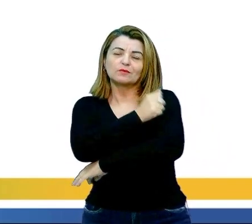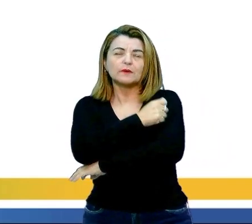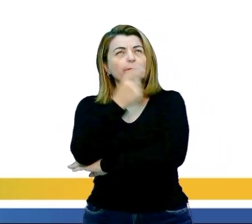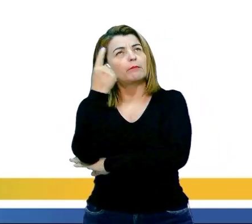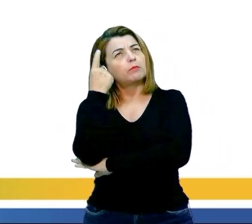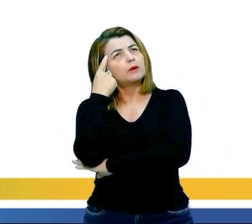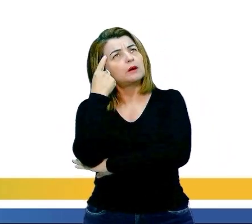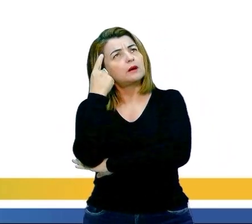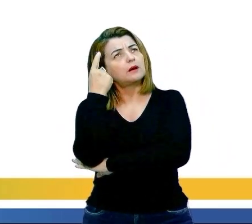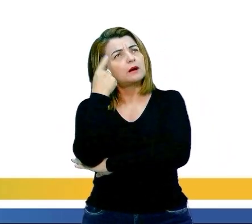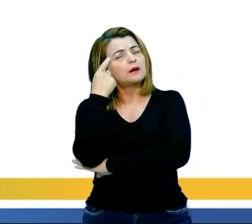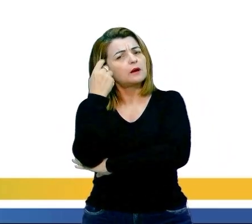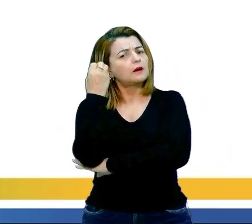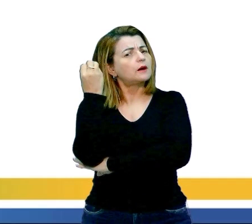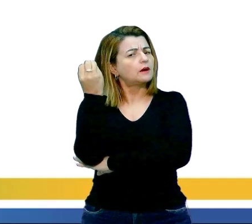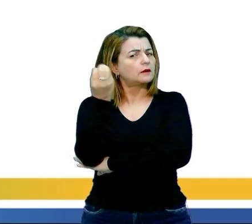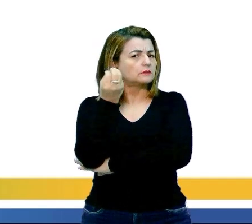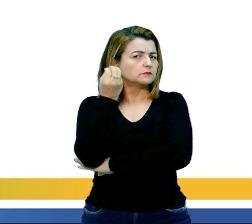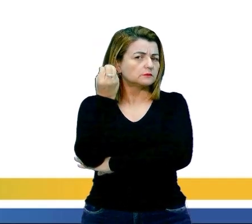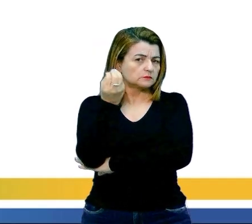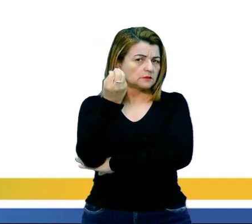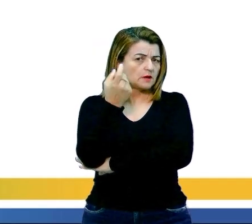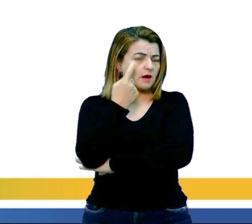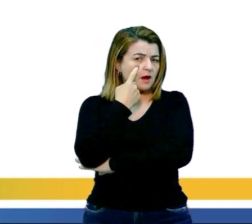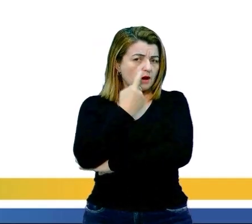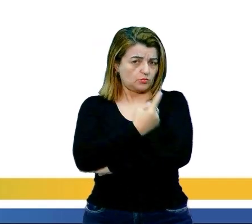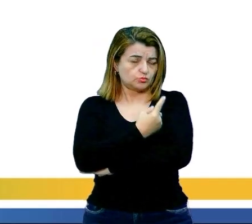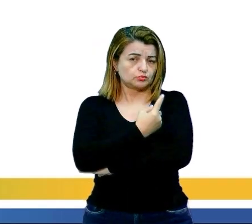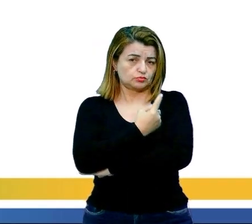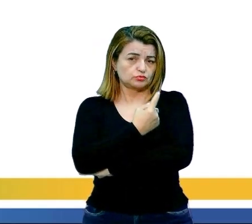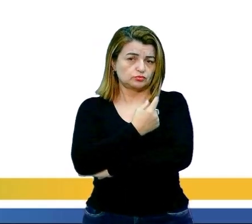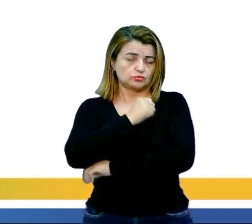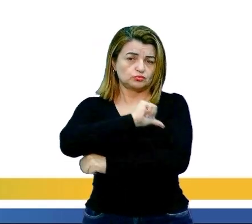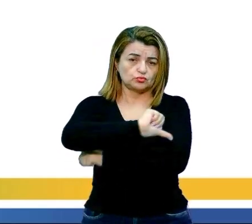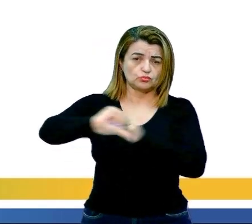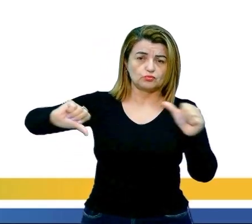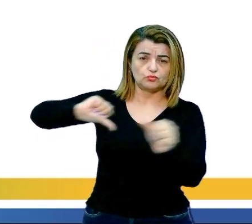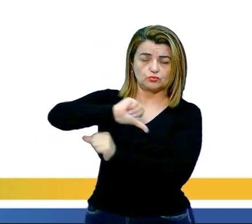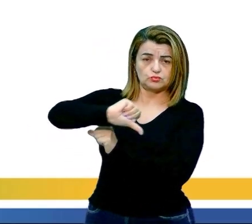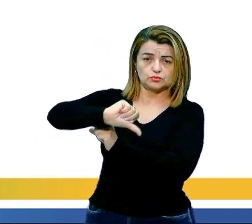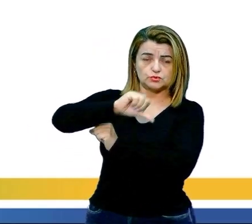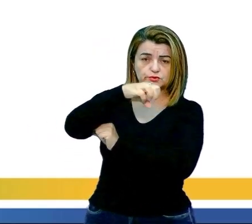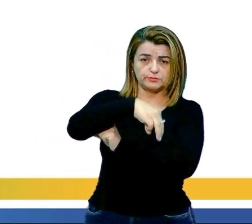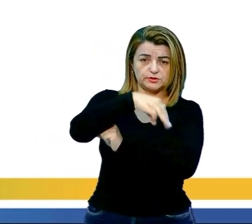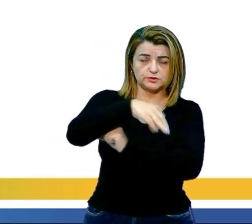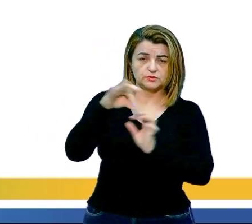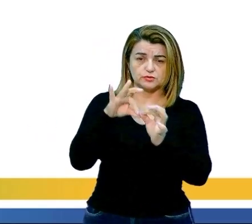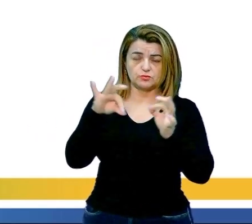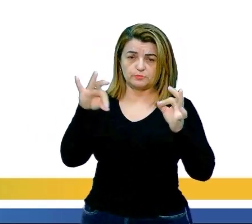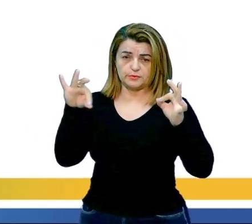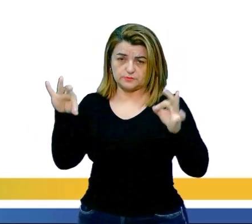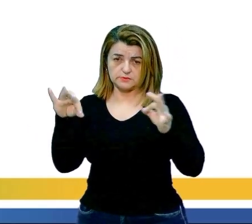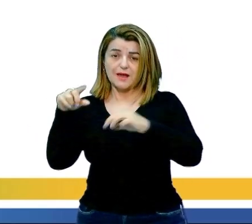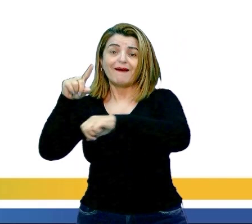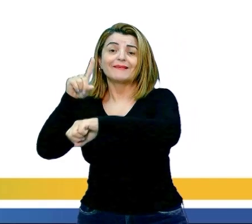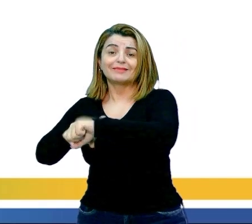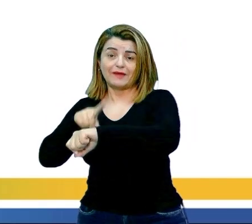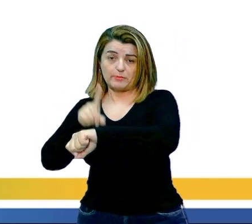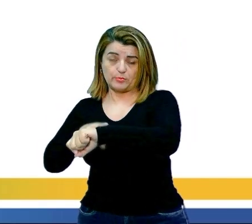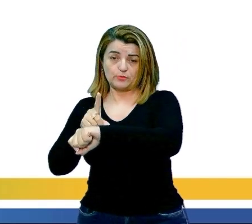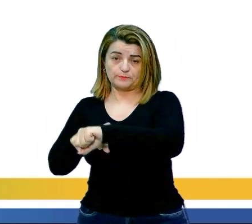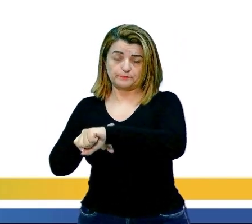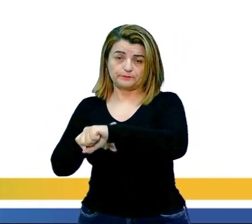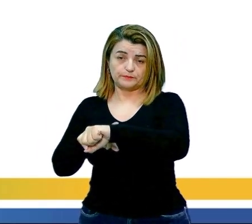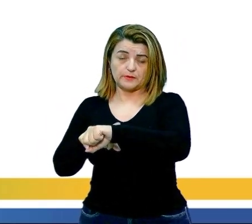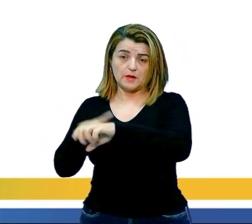vamos dar uma olhada aí. Essa questão pressupõe a convenção de medidas de comprimento e tempo